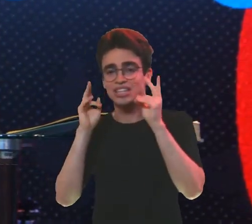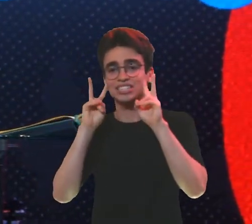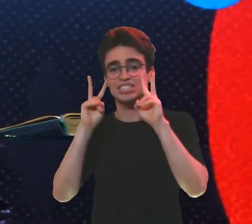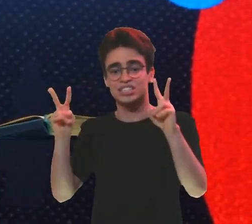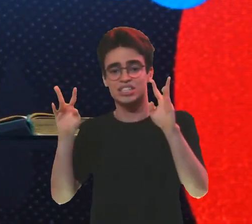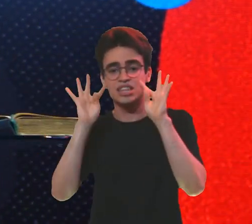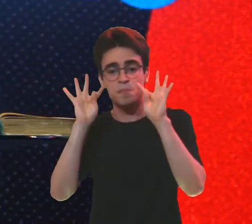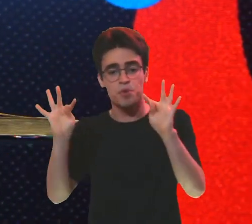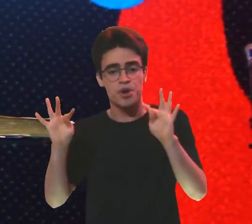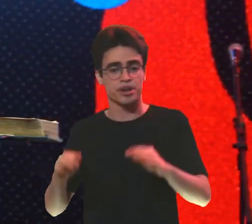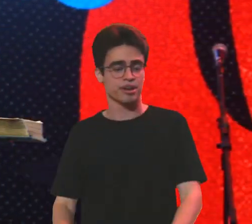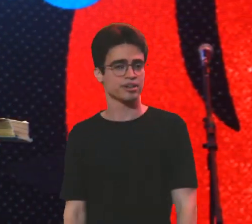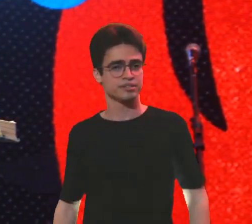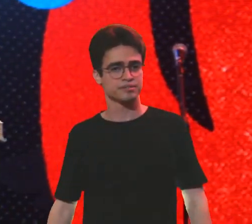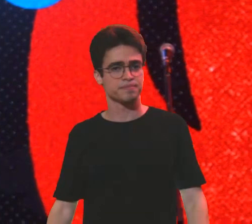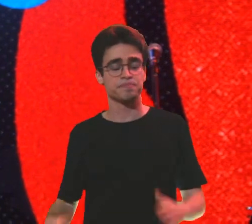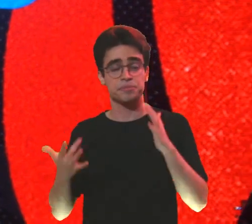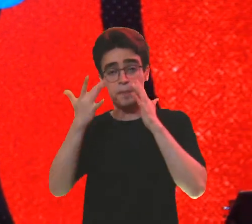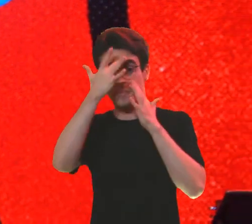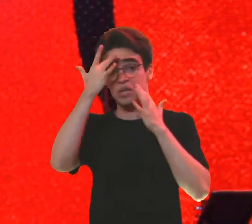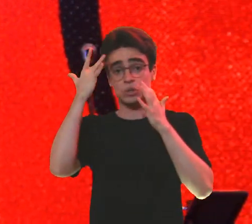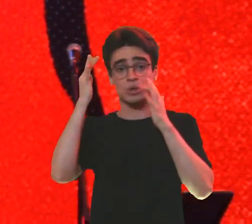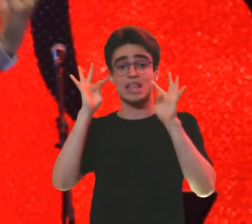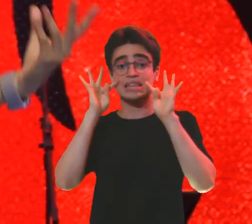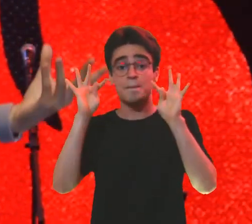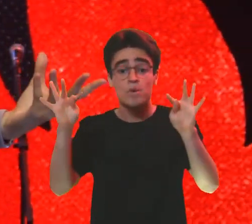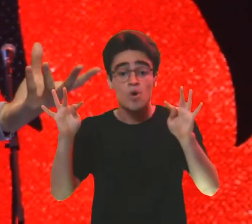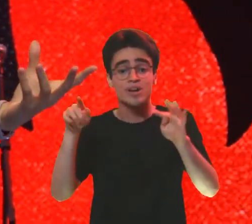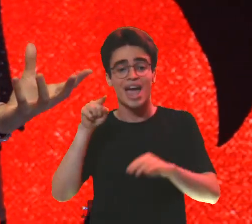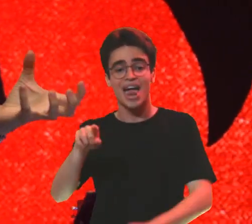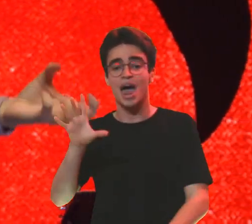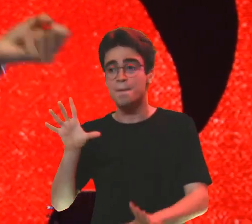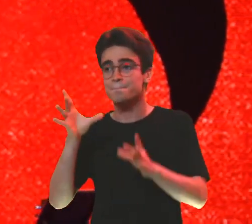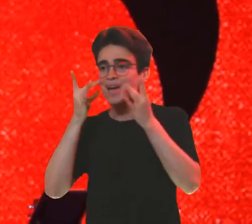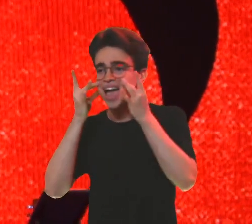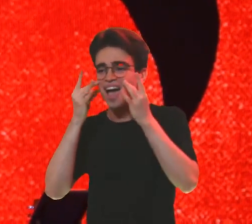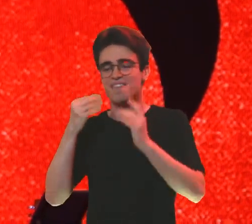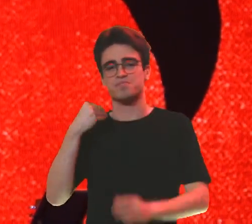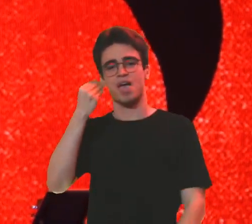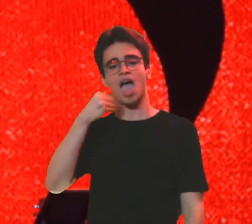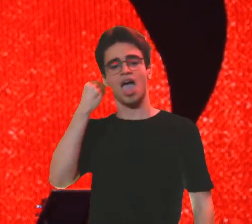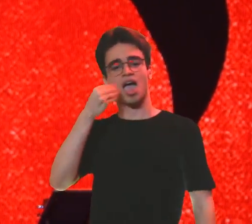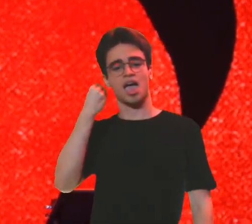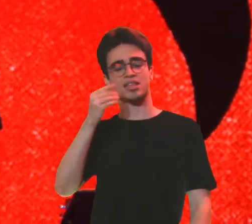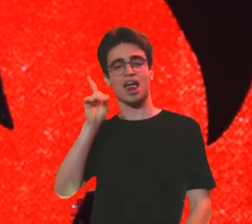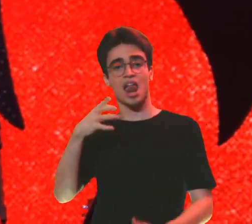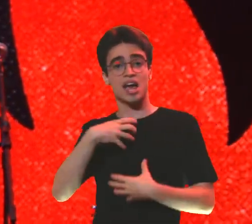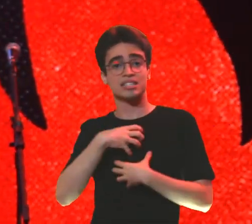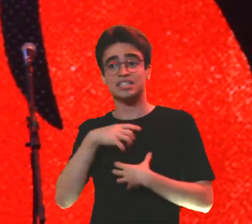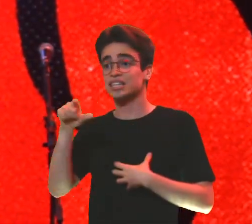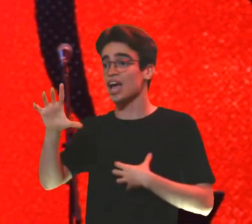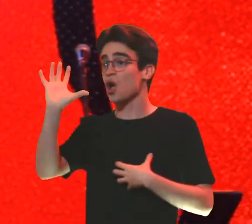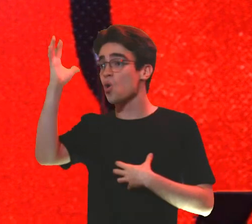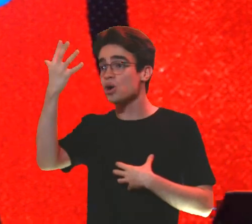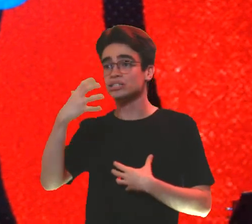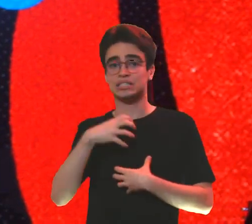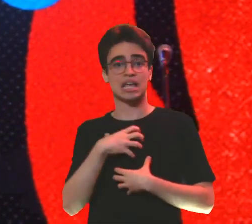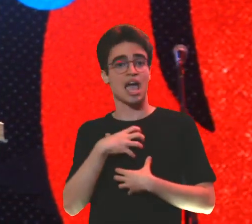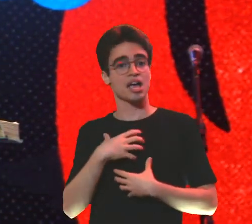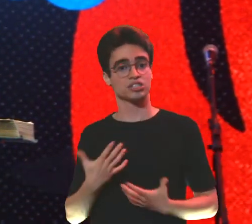disso. A testemunha é a pessoa que ela vive algo. Ela sente na pele aquilo que está